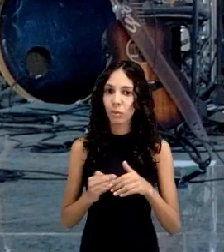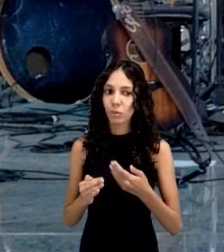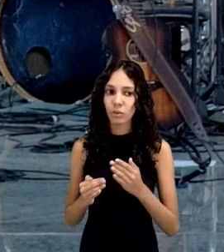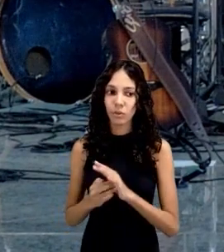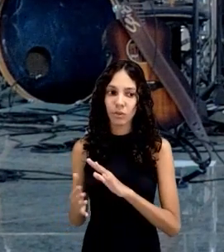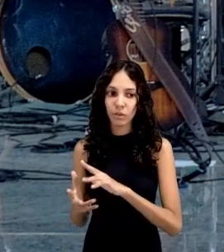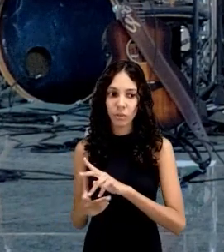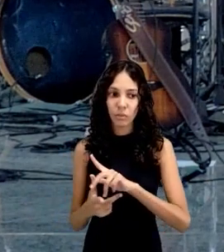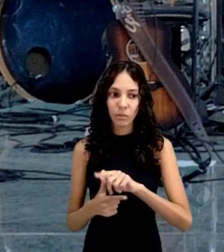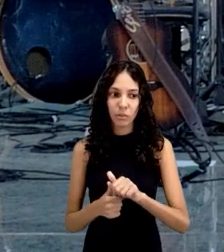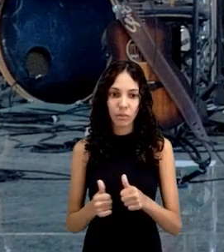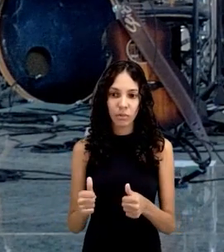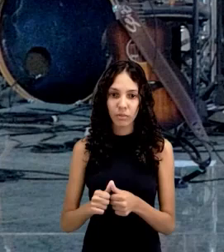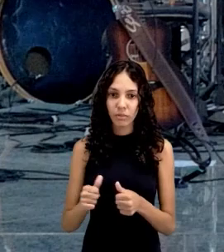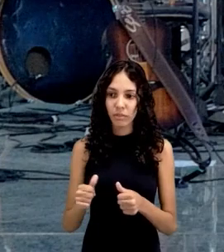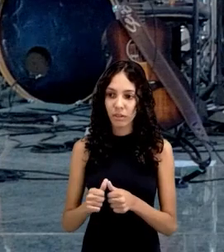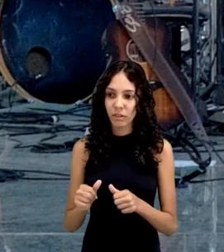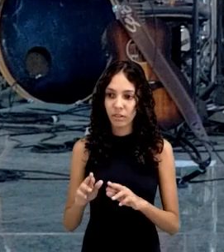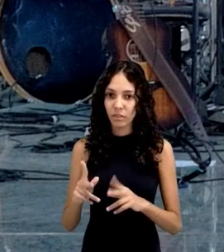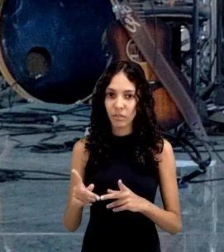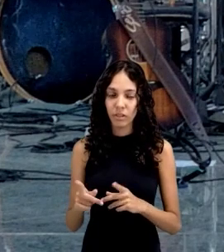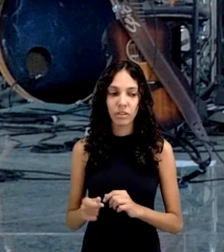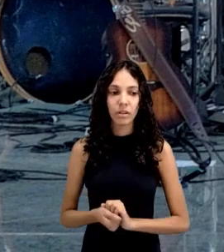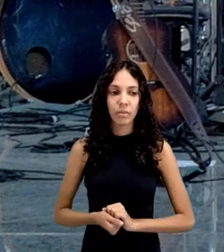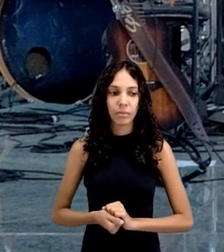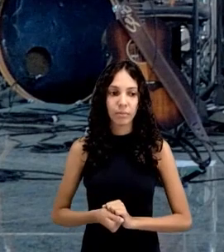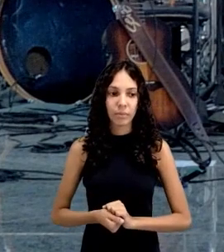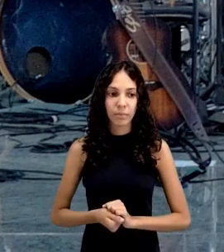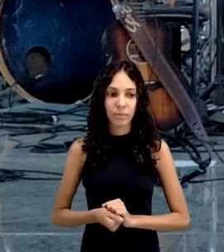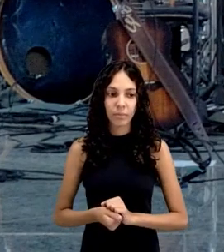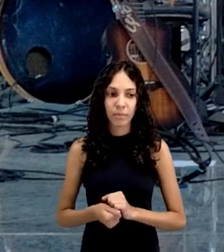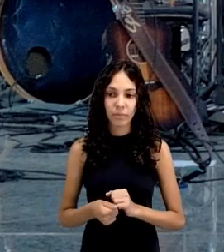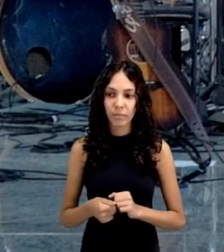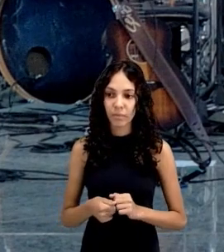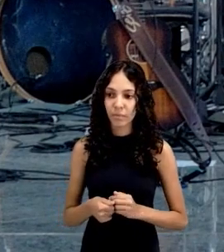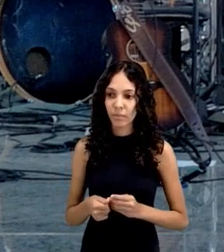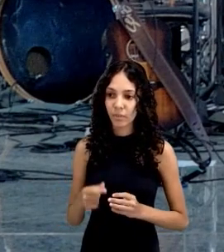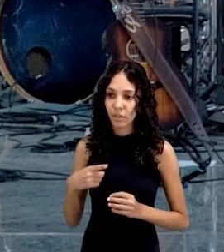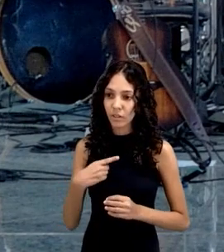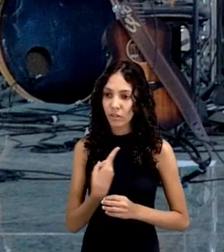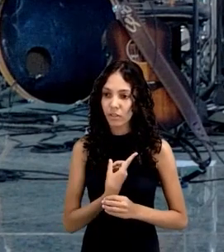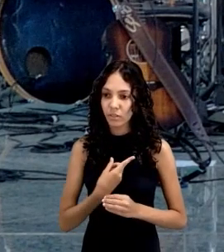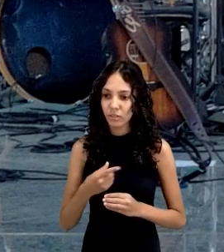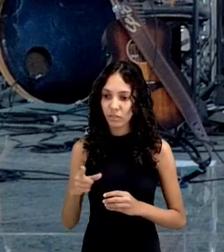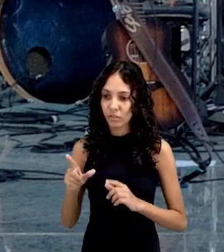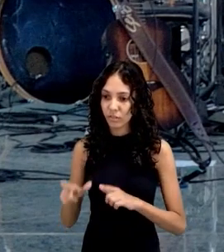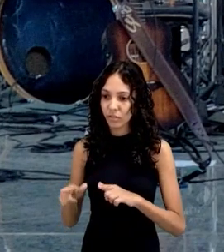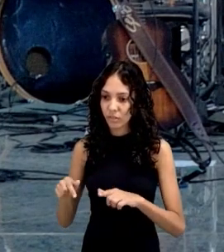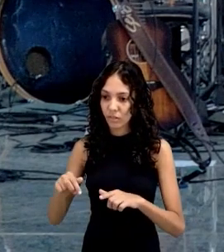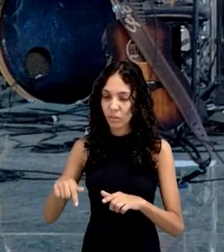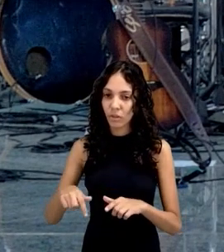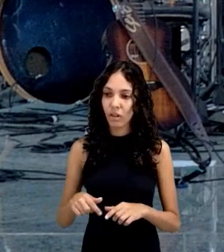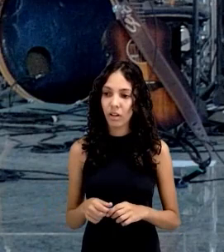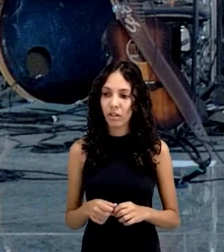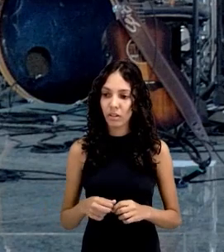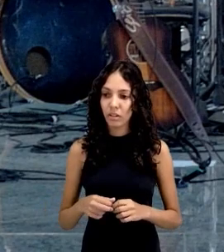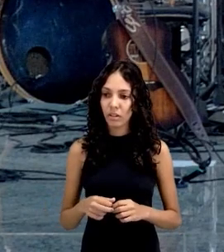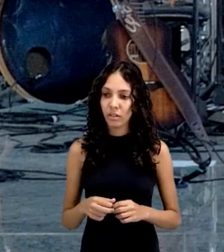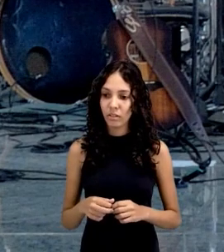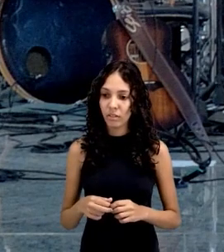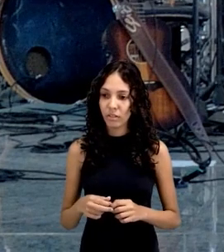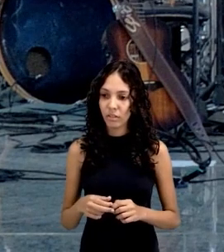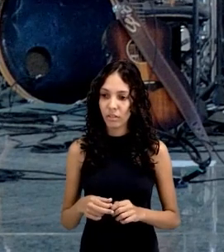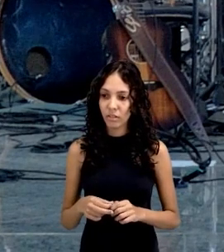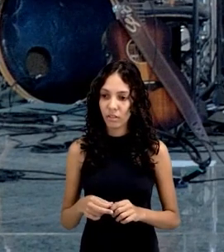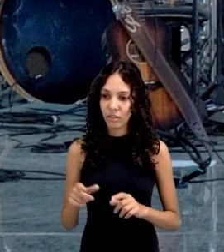estarmos em ambientes que não são cristãos e ninguém perceber que nós não somos evangélicos. Alguma coisa